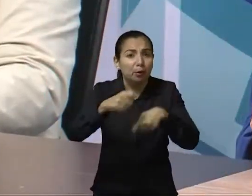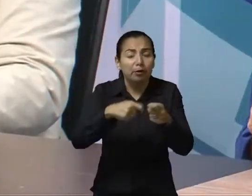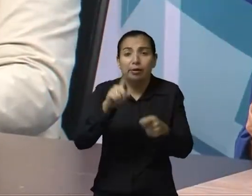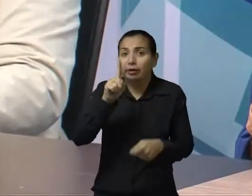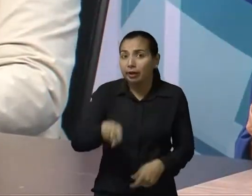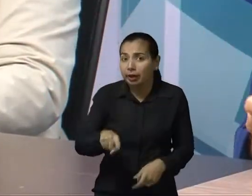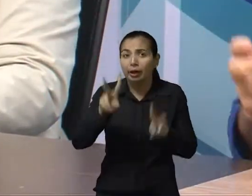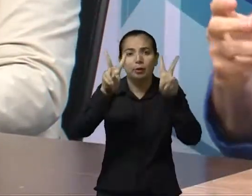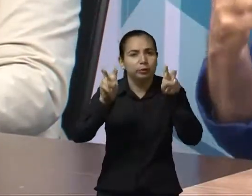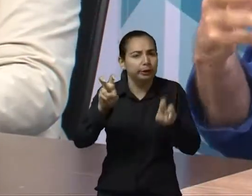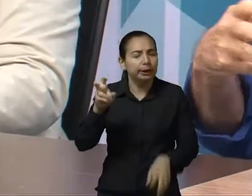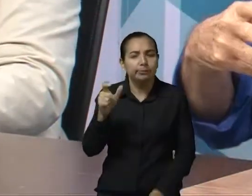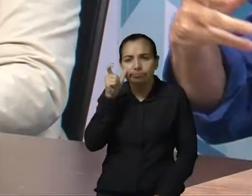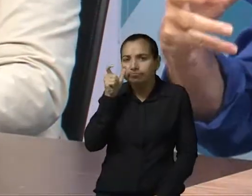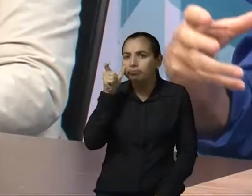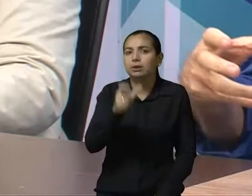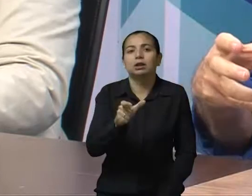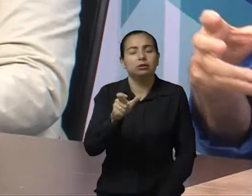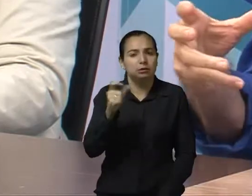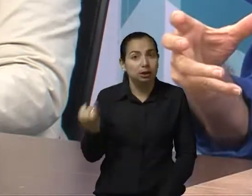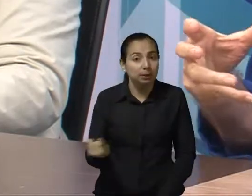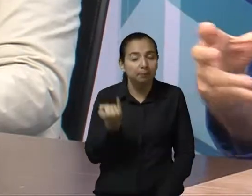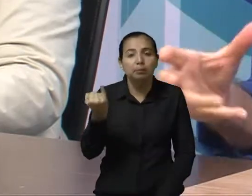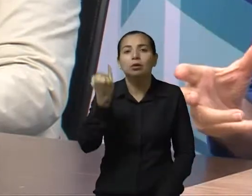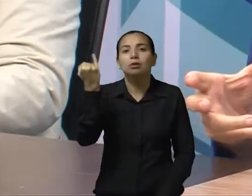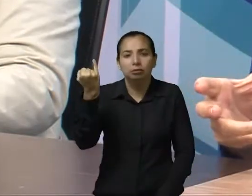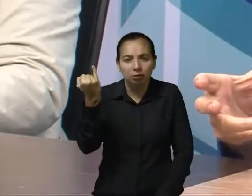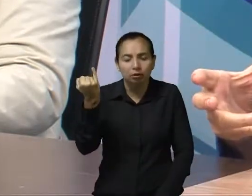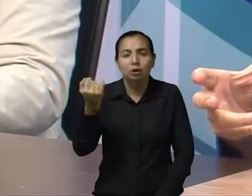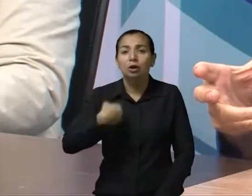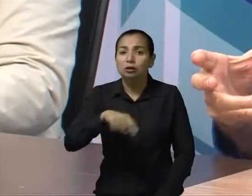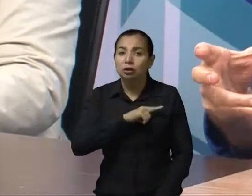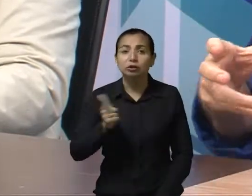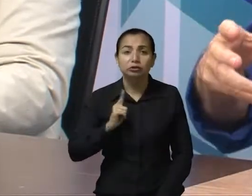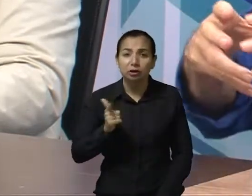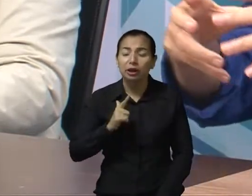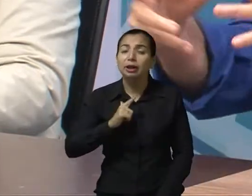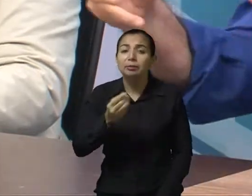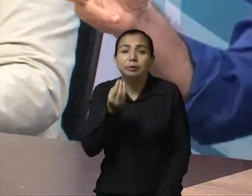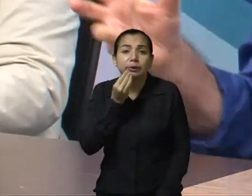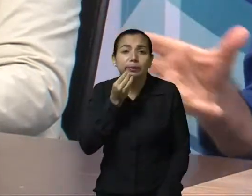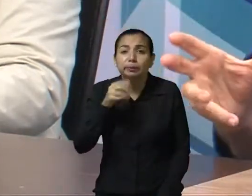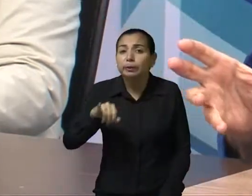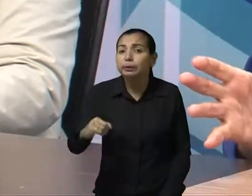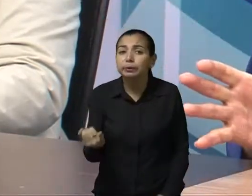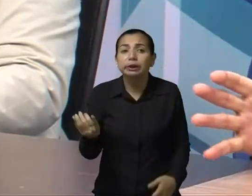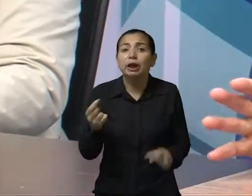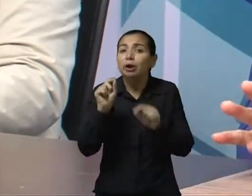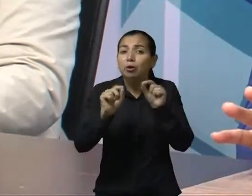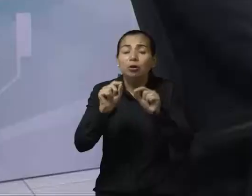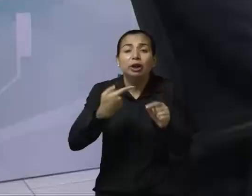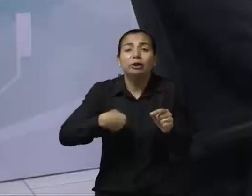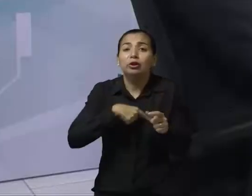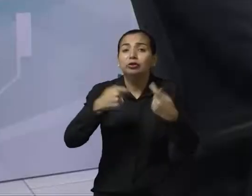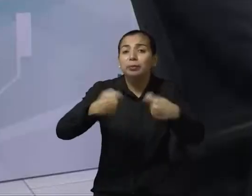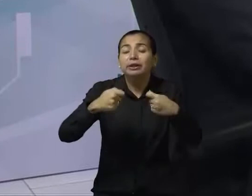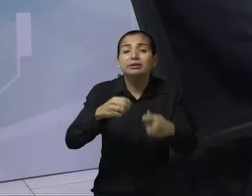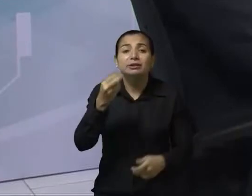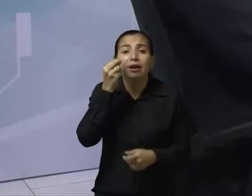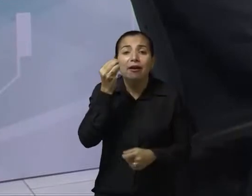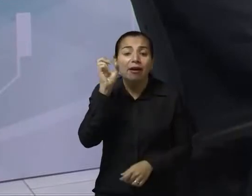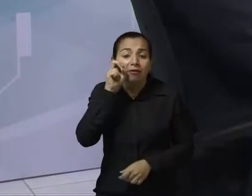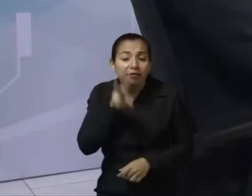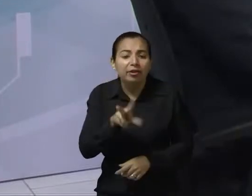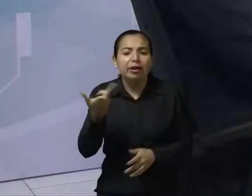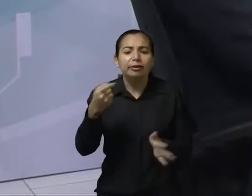muito interessante. Nós temos uma grande oportunidade para que a gente possa rever um pouco esse quadro.